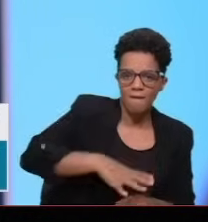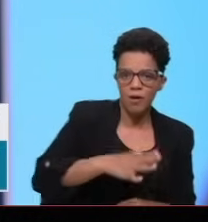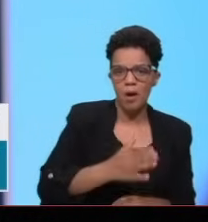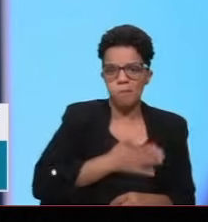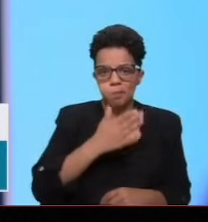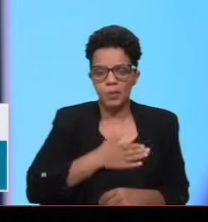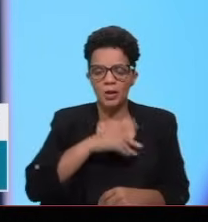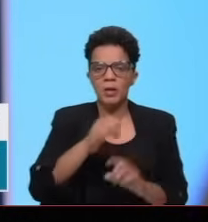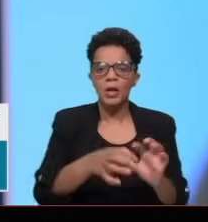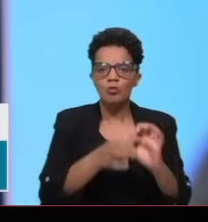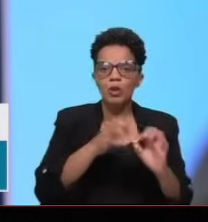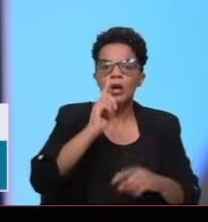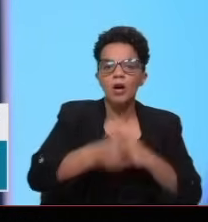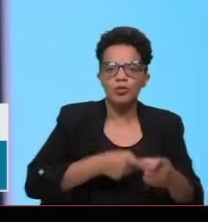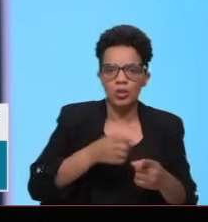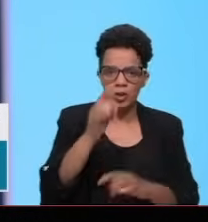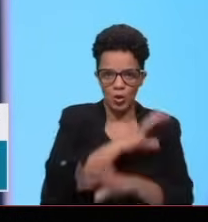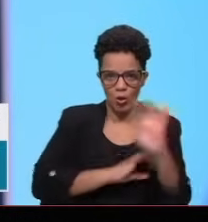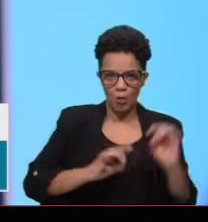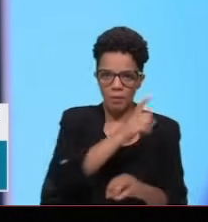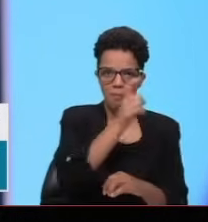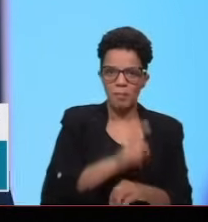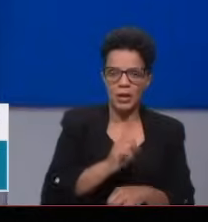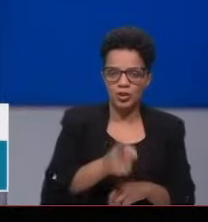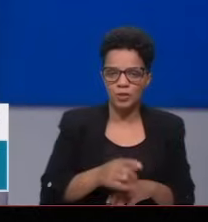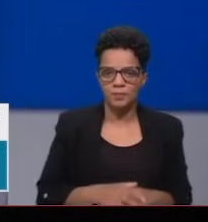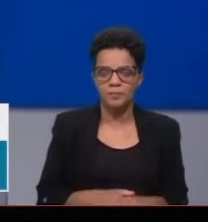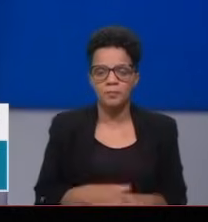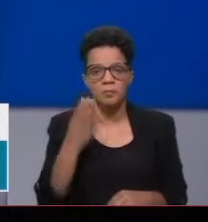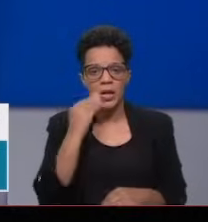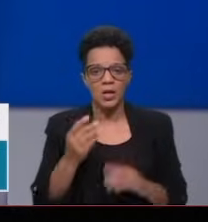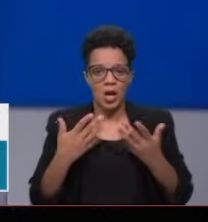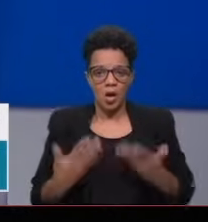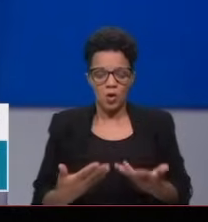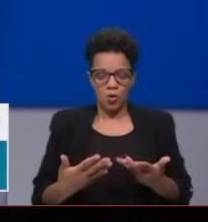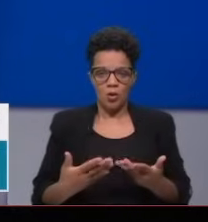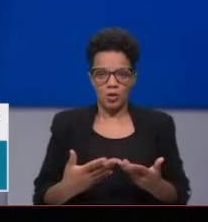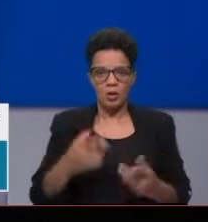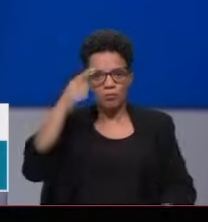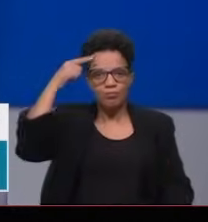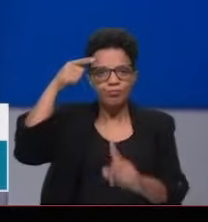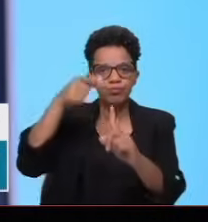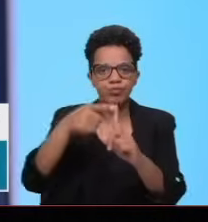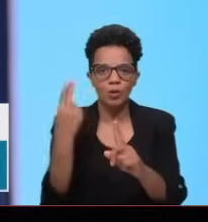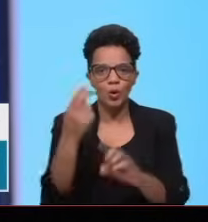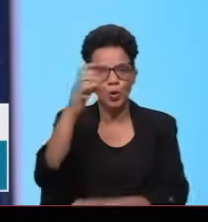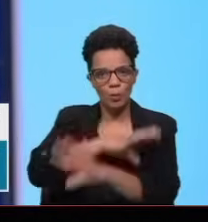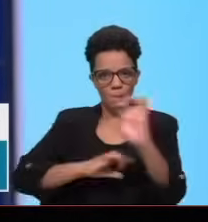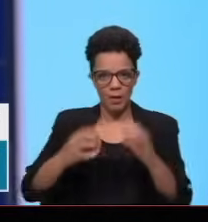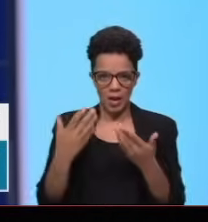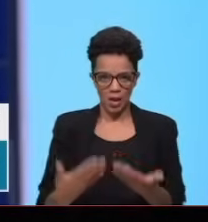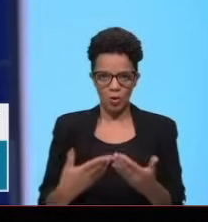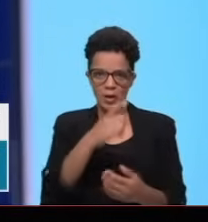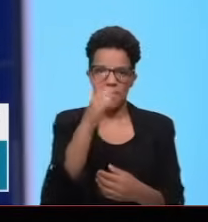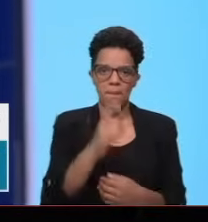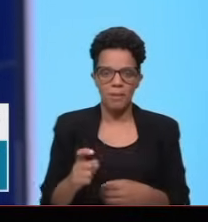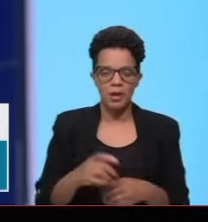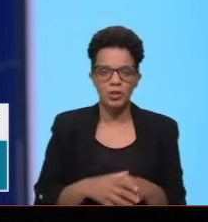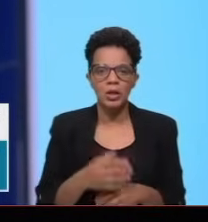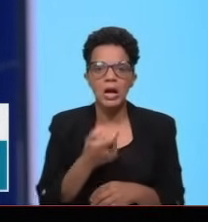que queremos para a paz na Europa eu acho que a paz é a missão agora PR a união europeia tem de ser a missão agora para a união europeia mas